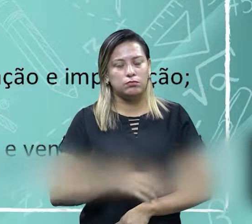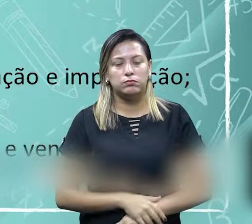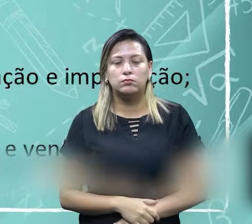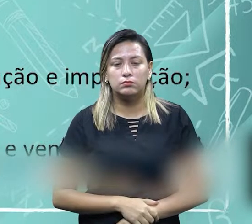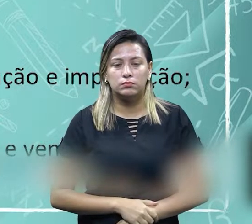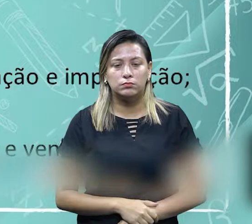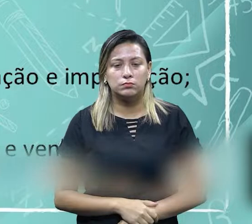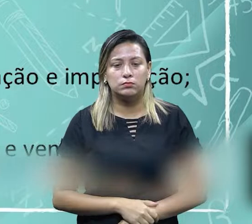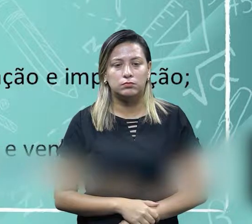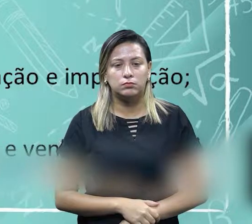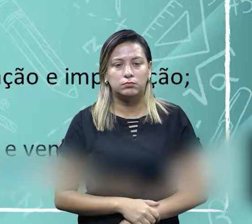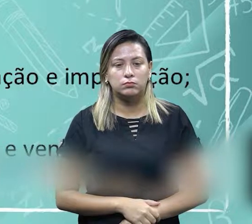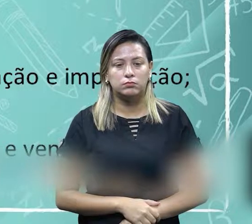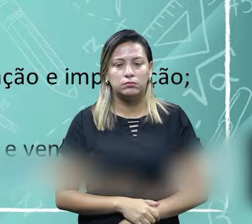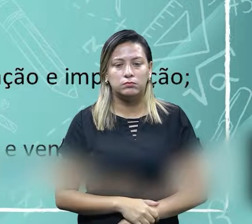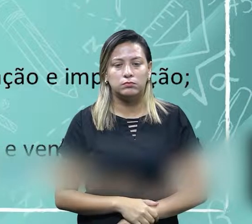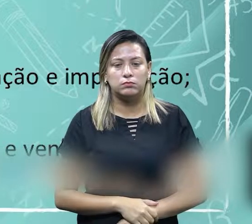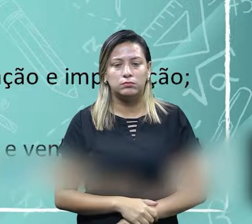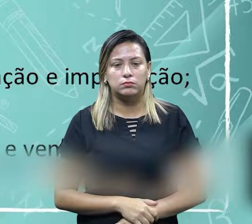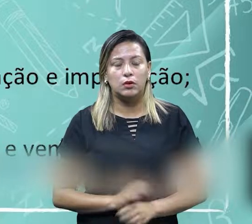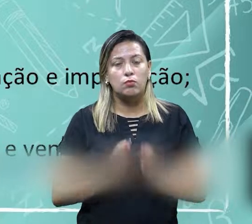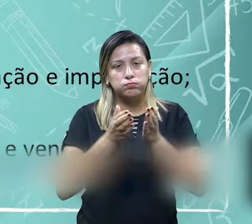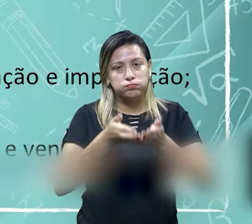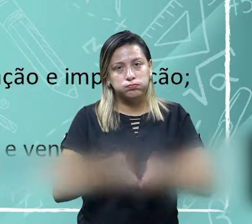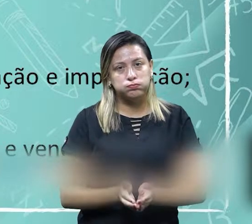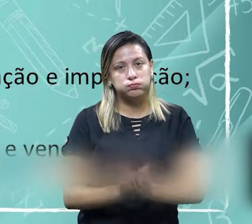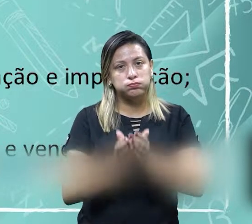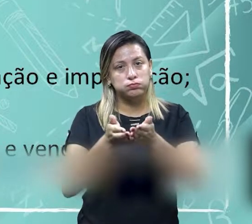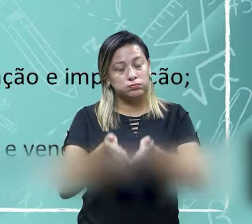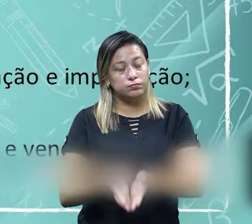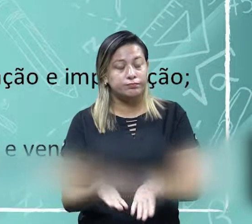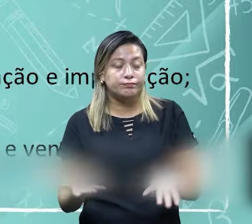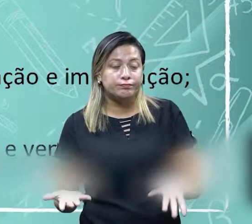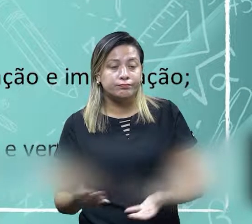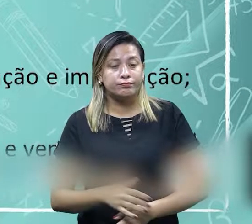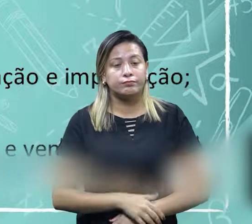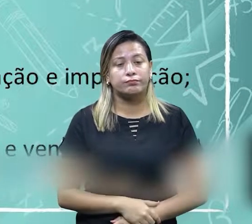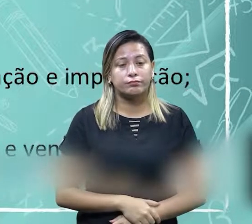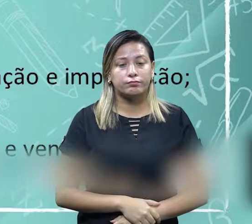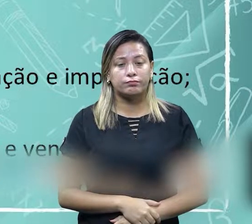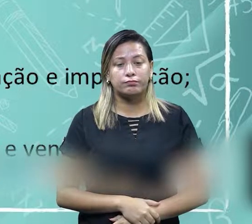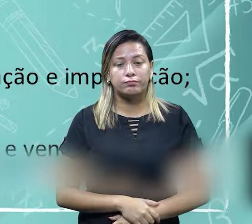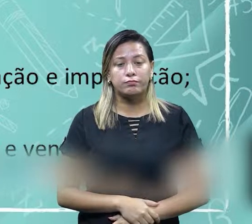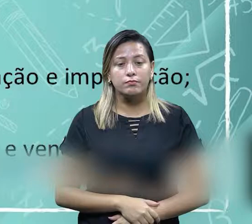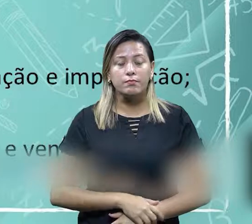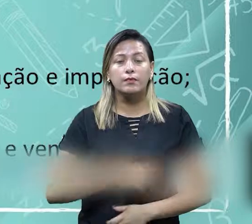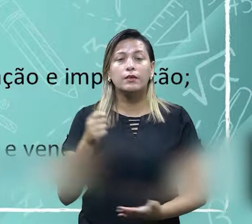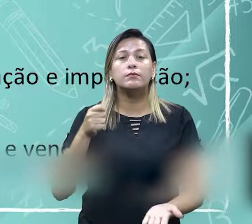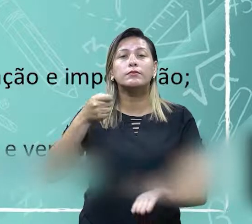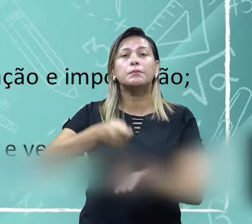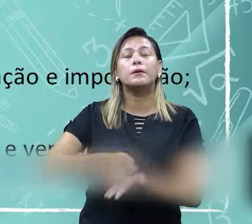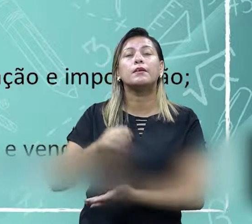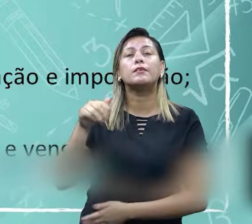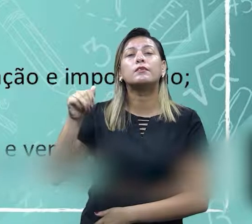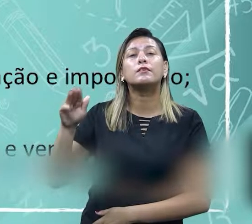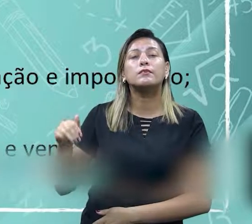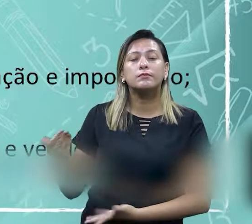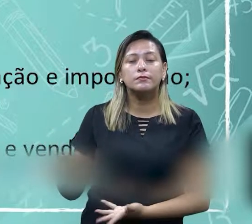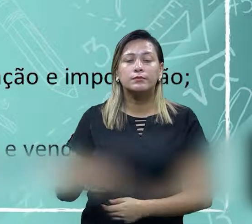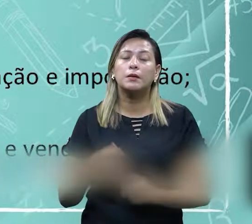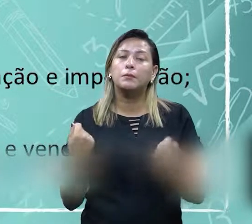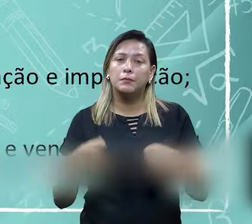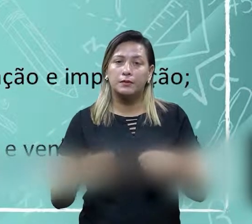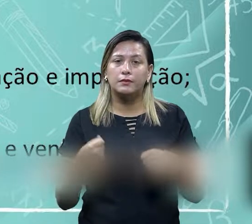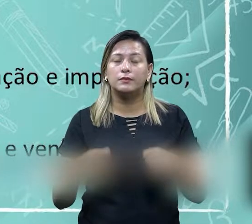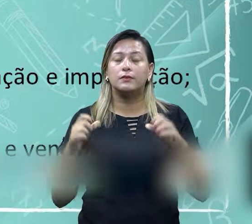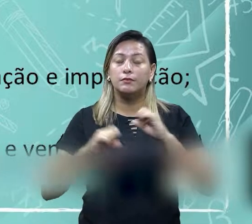né, marítima, fluvial, de forma aérea. Então, quem é que vai pagar esse trâmite, né? E aí tem que estar